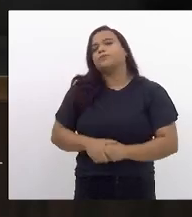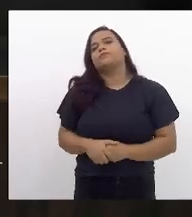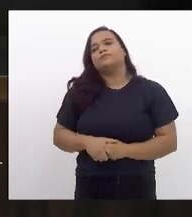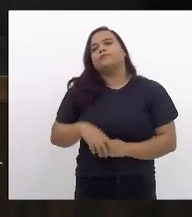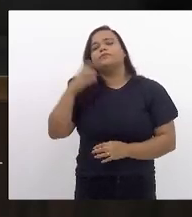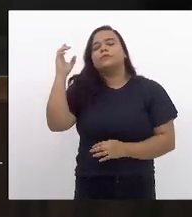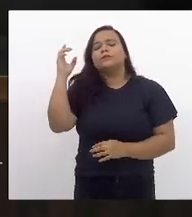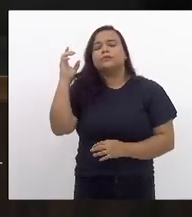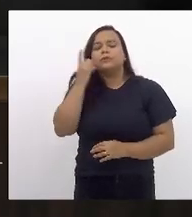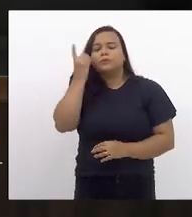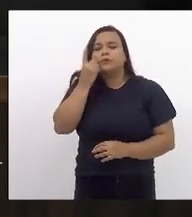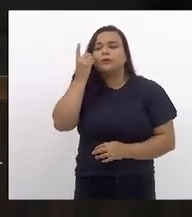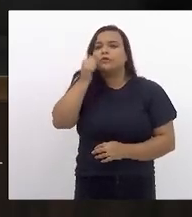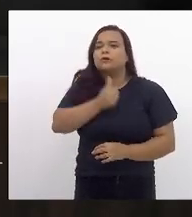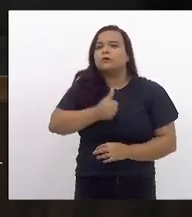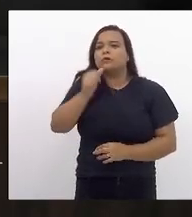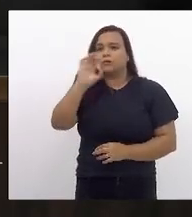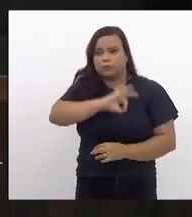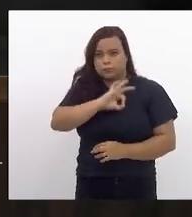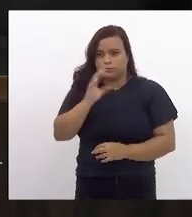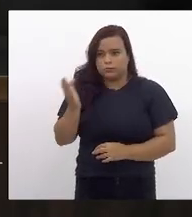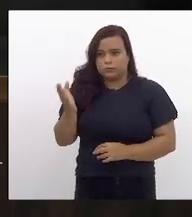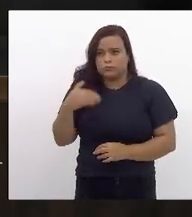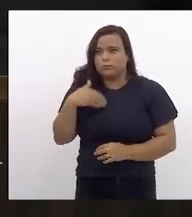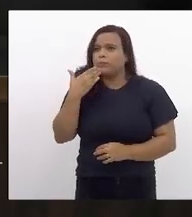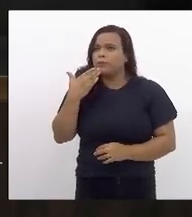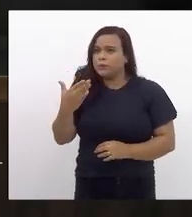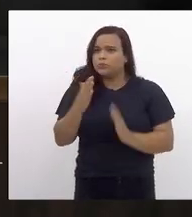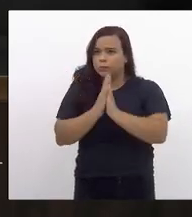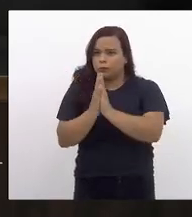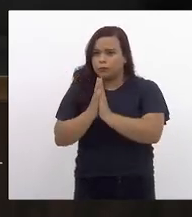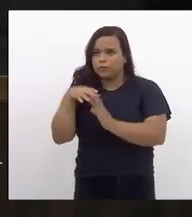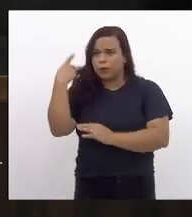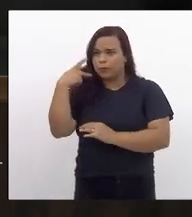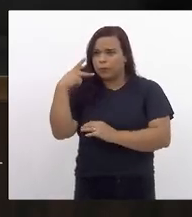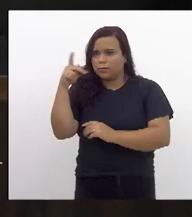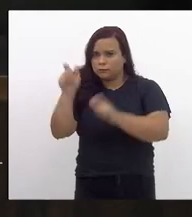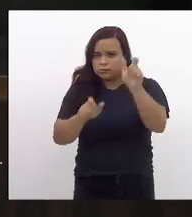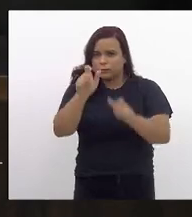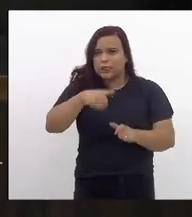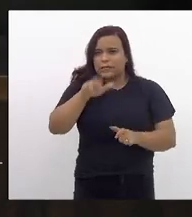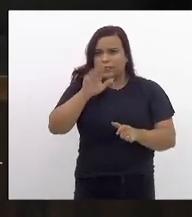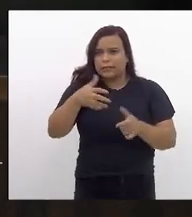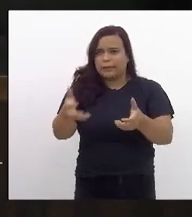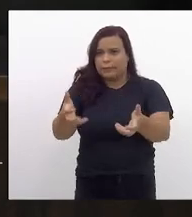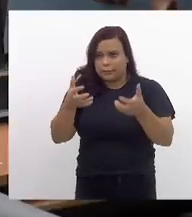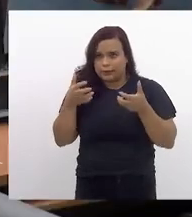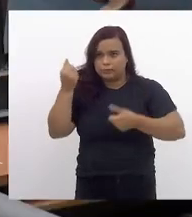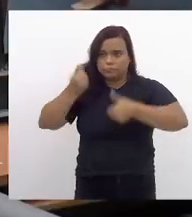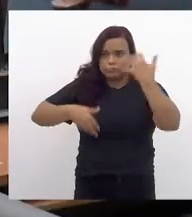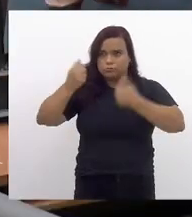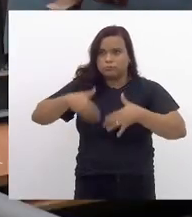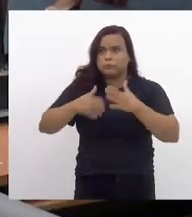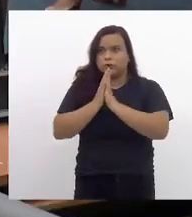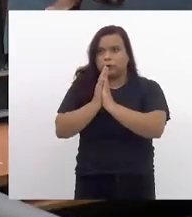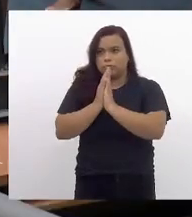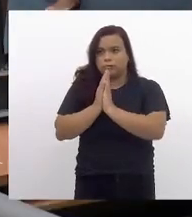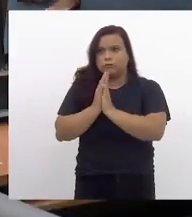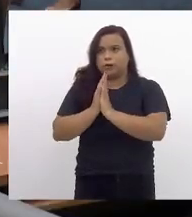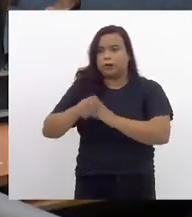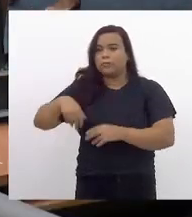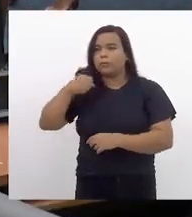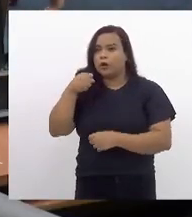Deputada Marta. Pediria só aos parlamentares que queiram fazer declaração que pudessem estar no microfone de